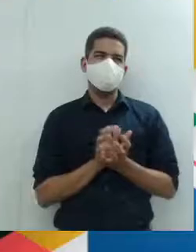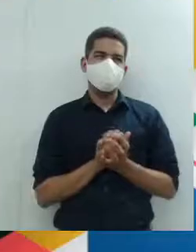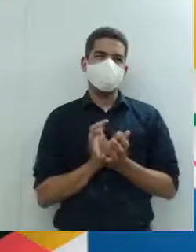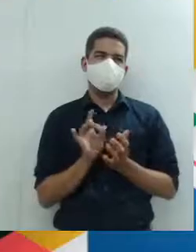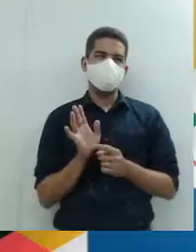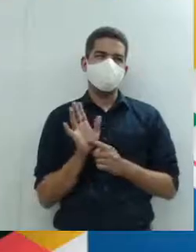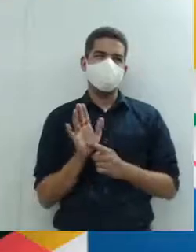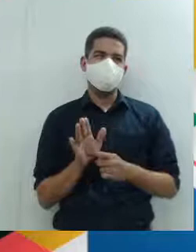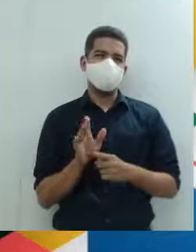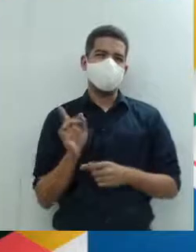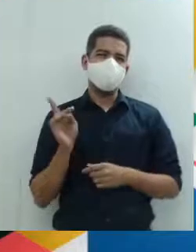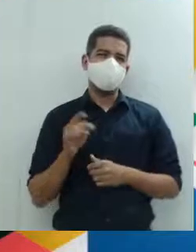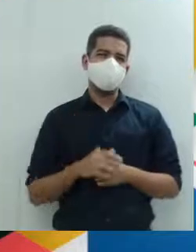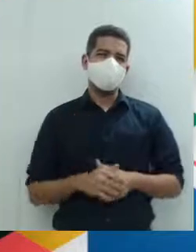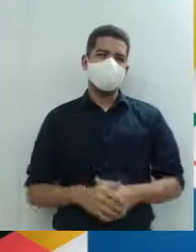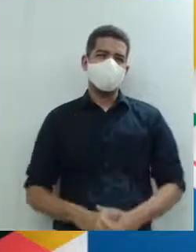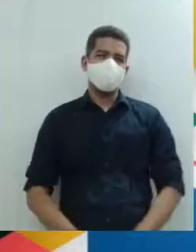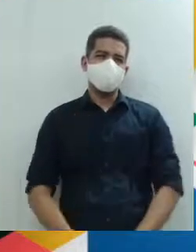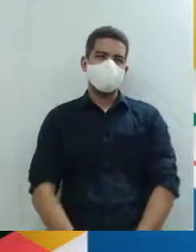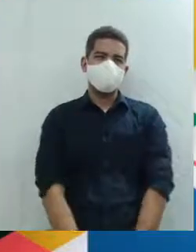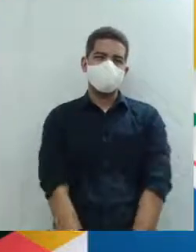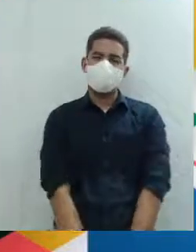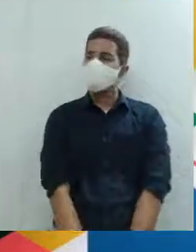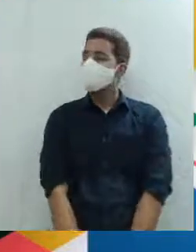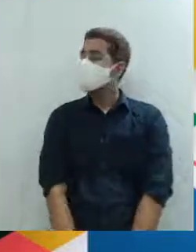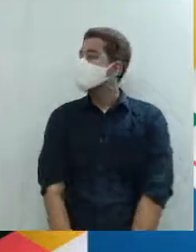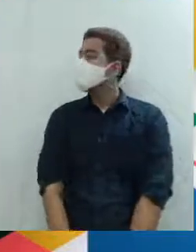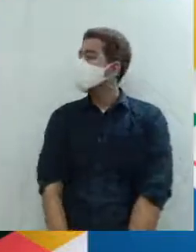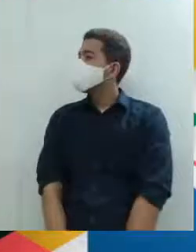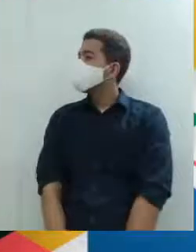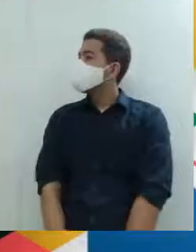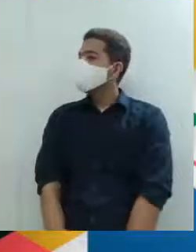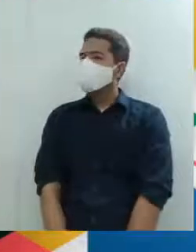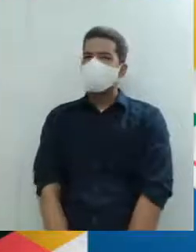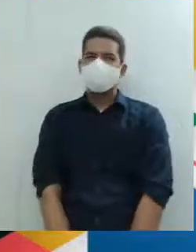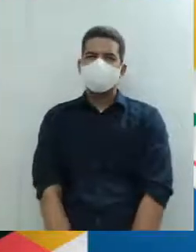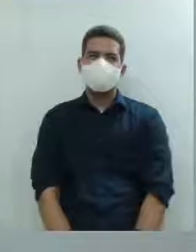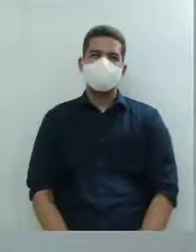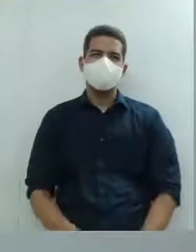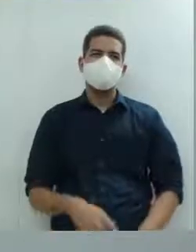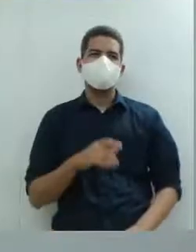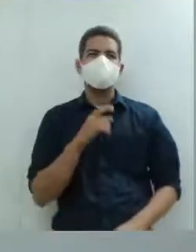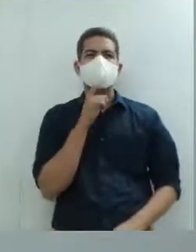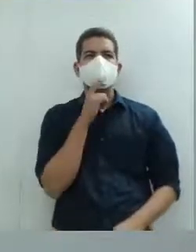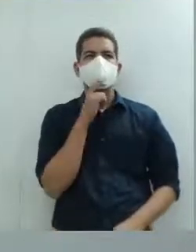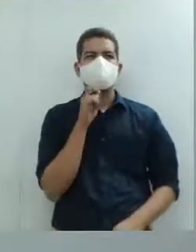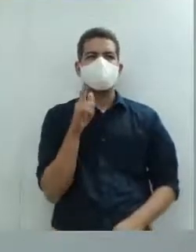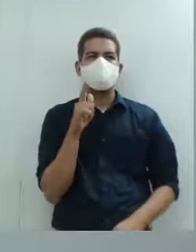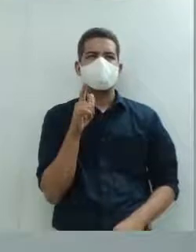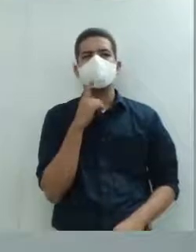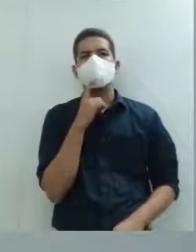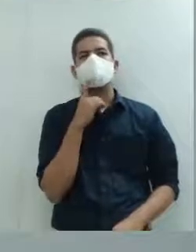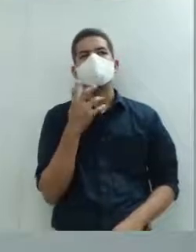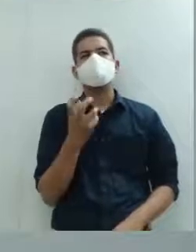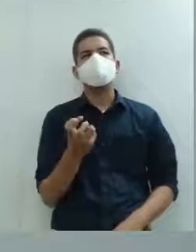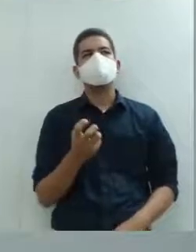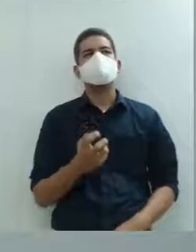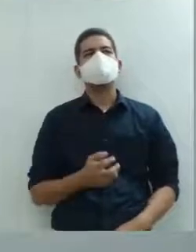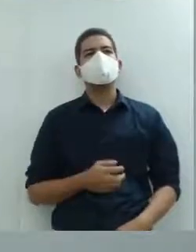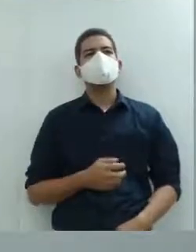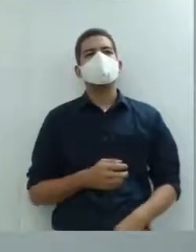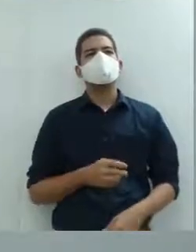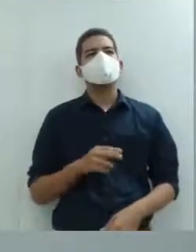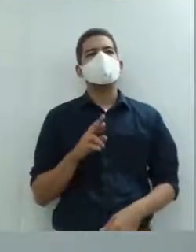aqui o mapa de chuva, tá? Ó, perceba, litoral, sertão. O azul, muita chuva, vermelho, pouca chuva. Quem faz